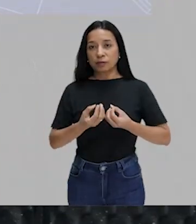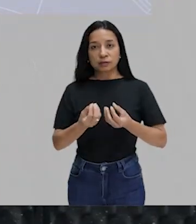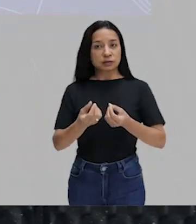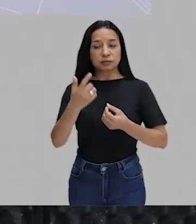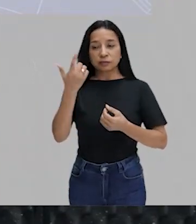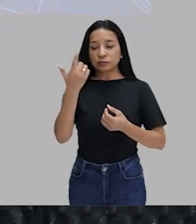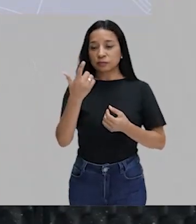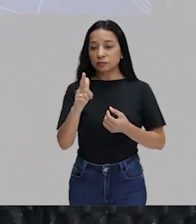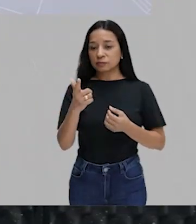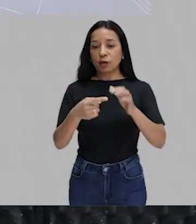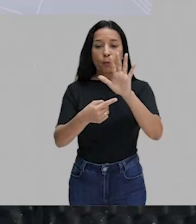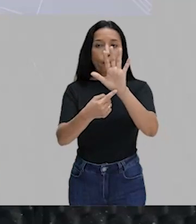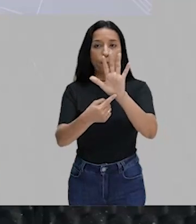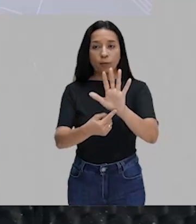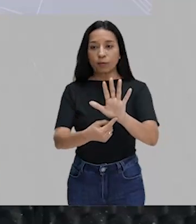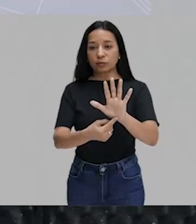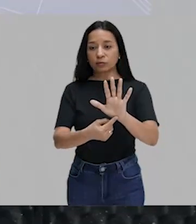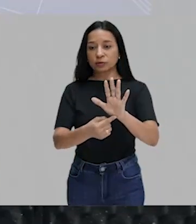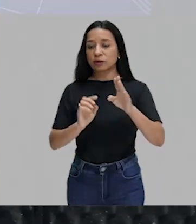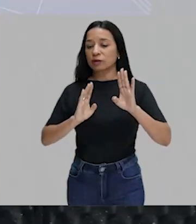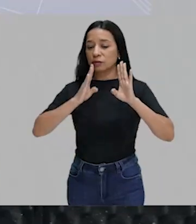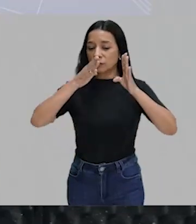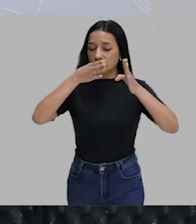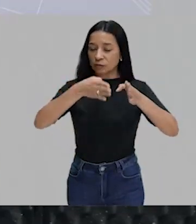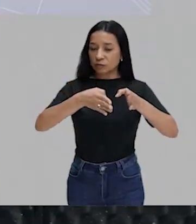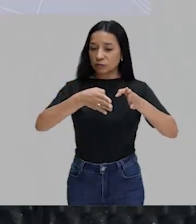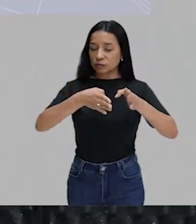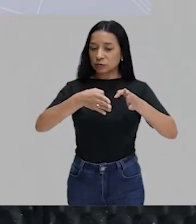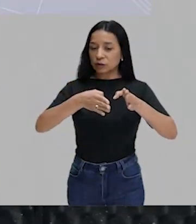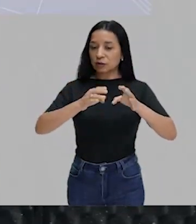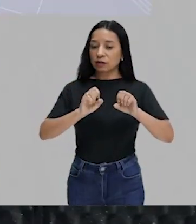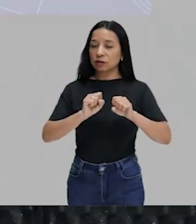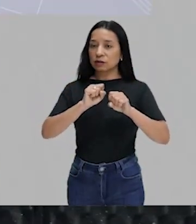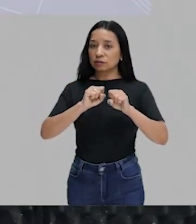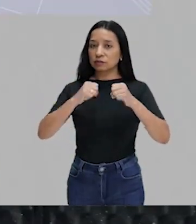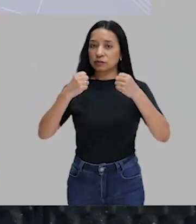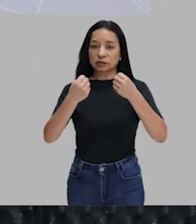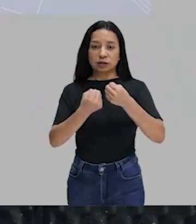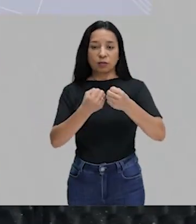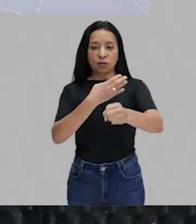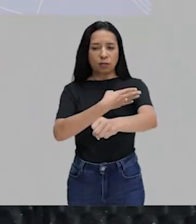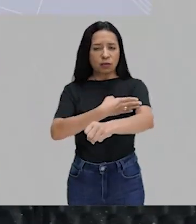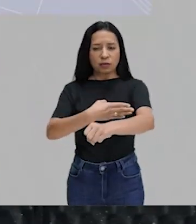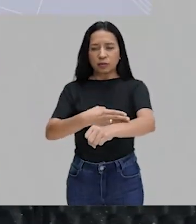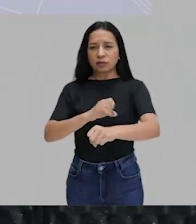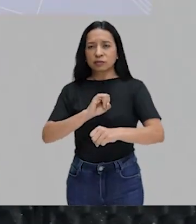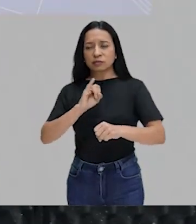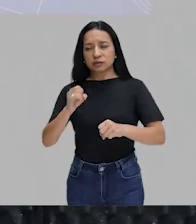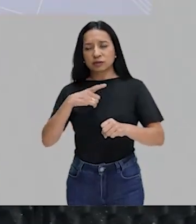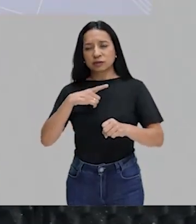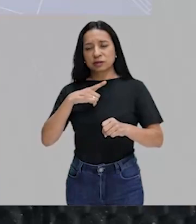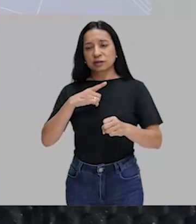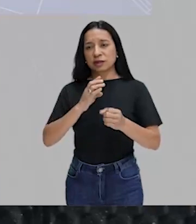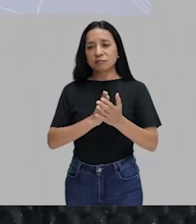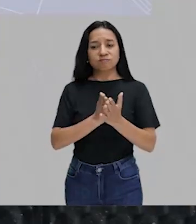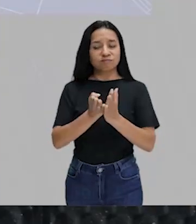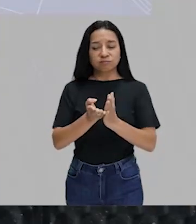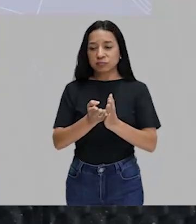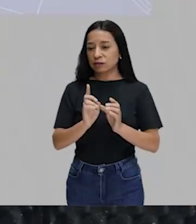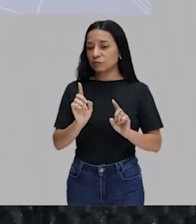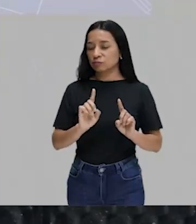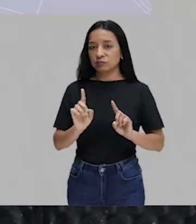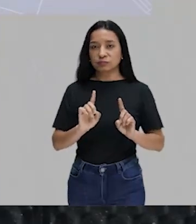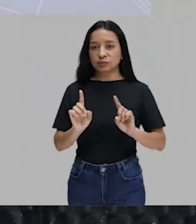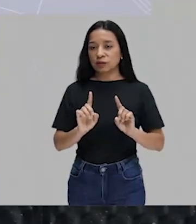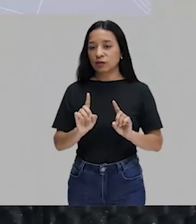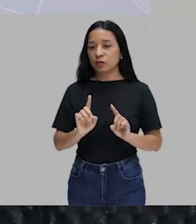traz, não foca nessas questões de cunho social. Comportamento, se está tendo adultério, não tem nada a ver. Não vou falar disso, eu vou